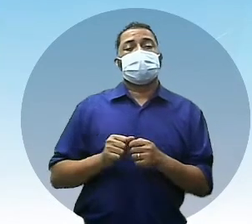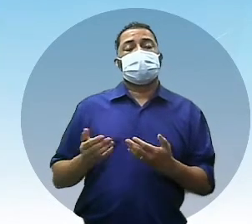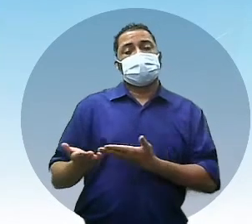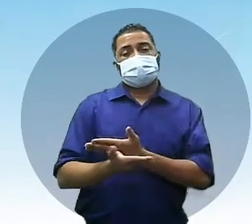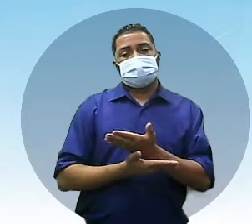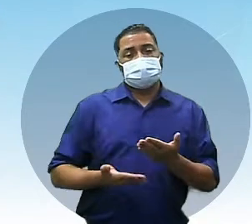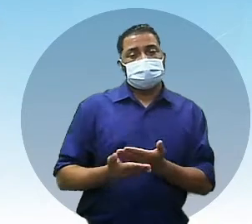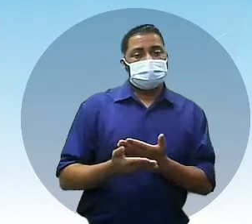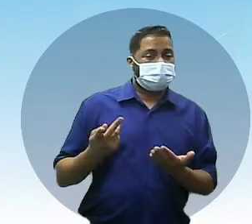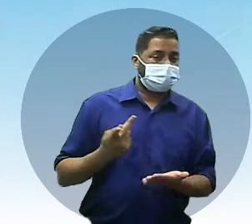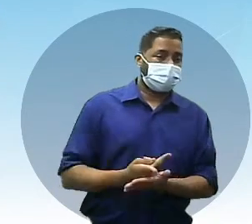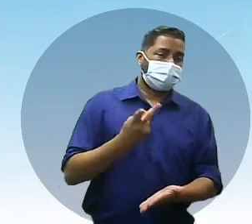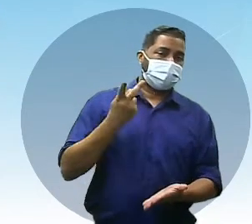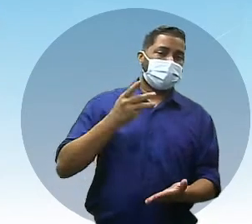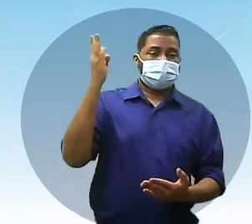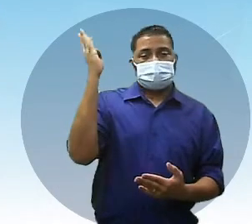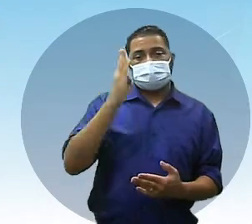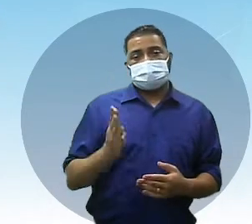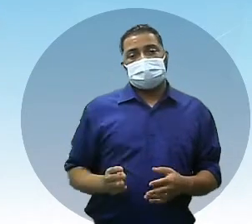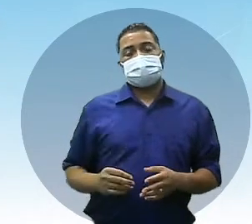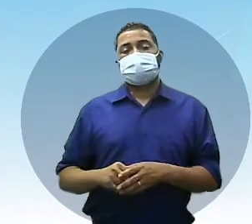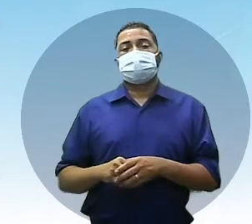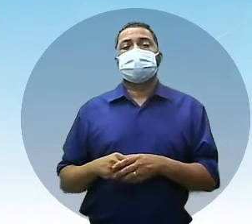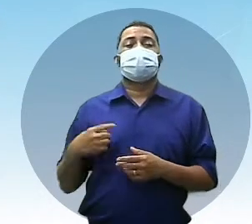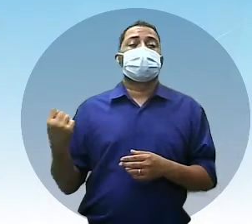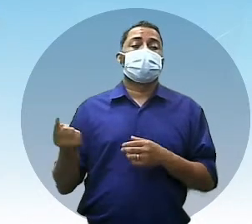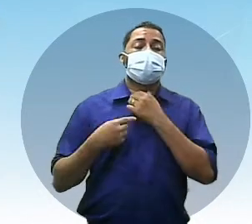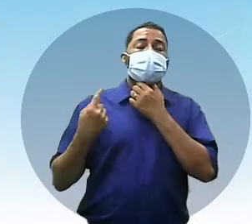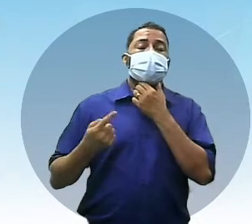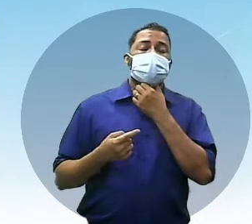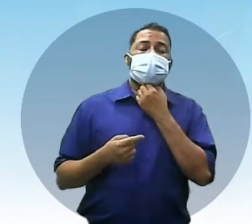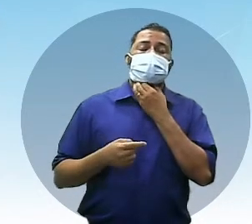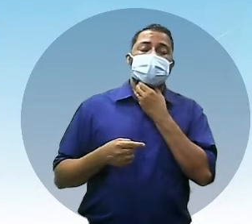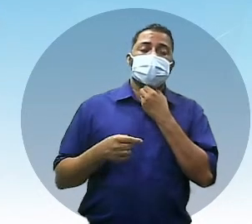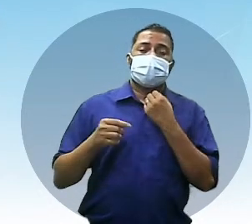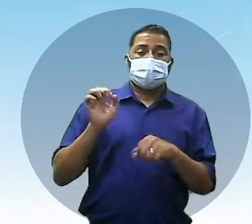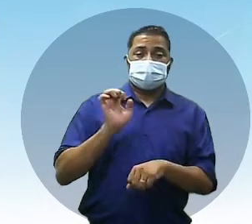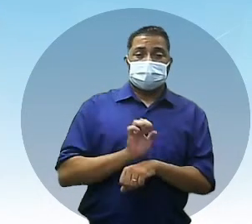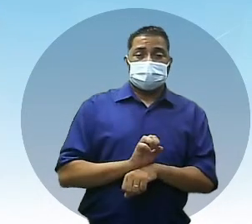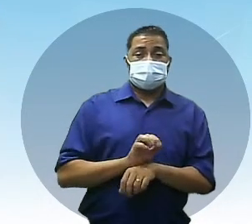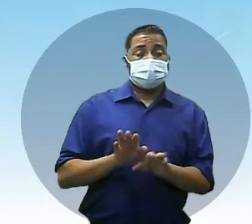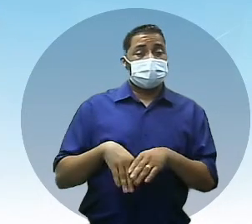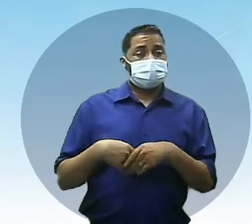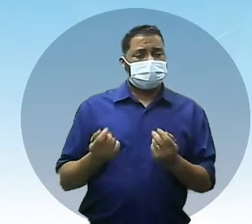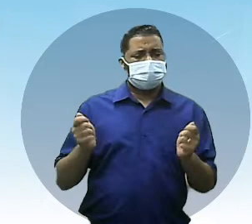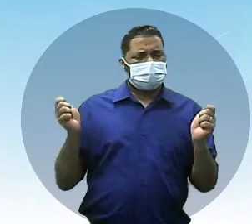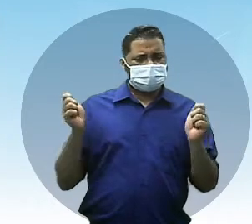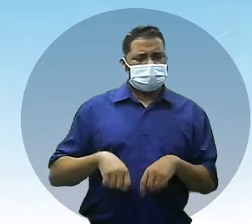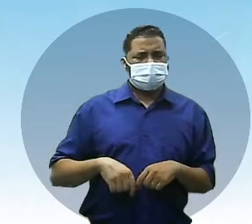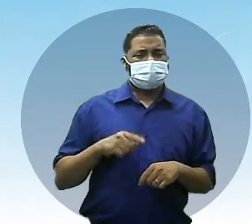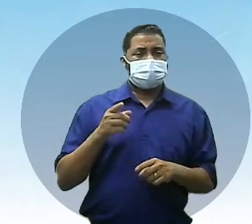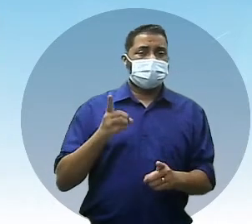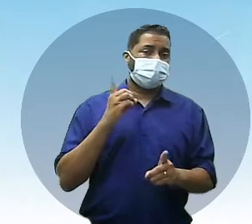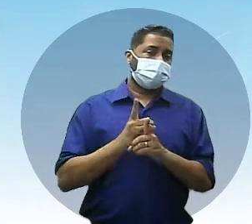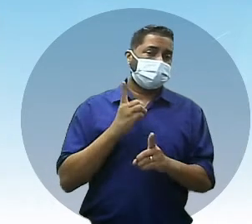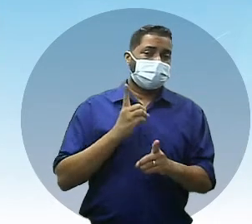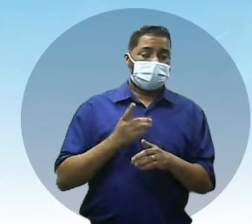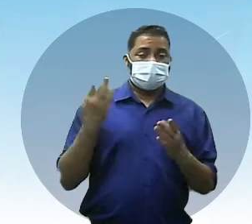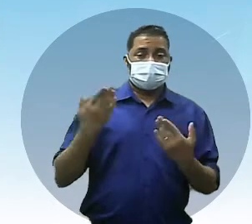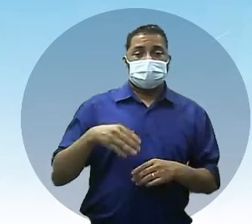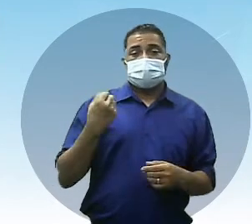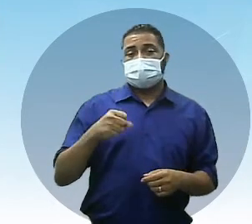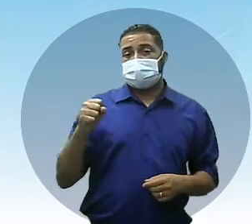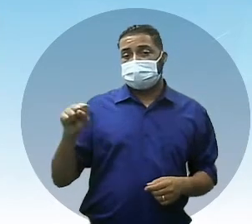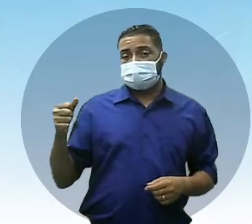entre acontecimentos do Brasil com o nosso estado, tá bem? Então, é possível que você encontre na prova do